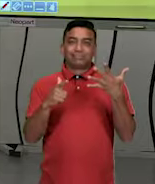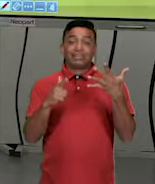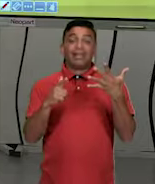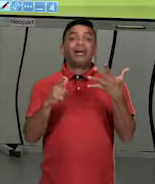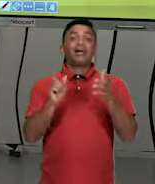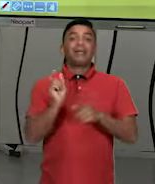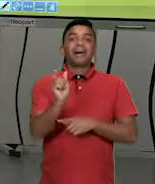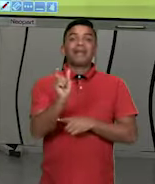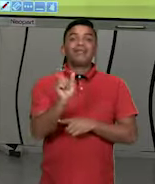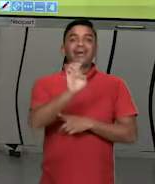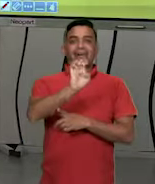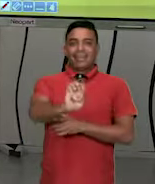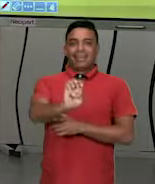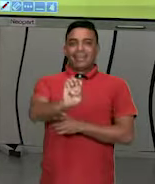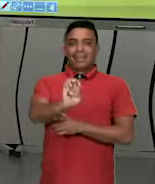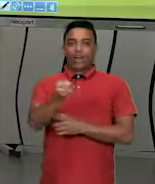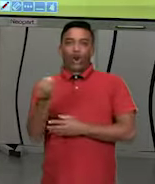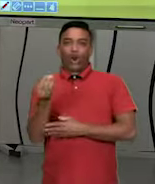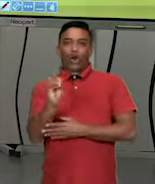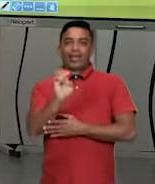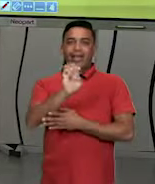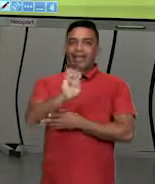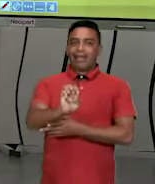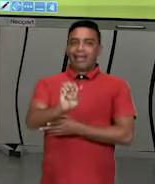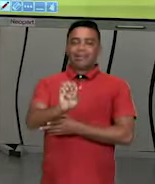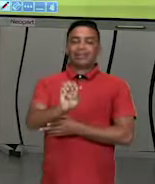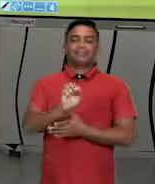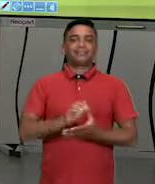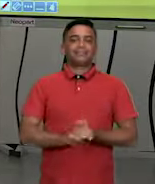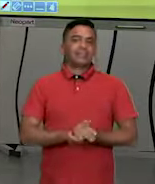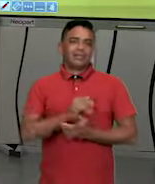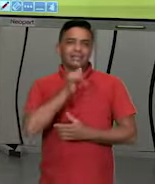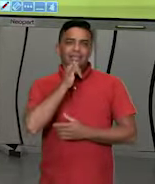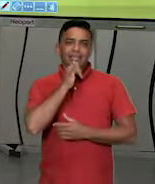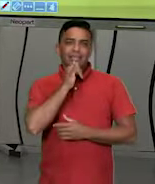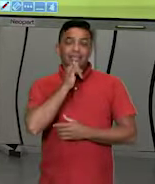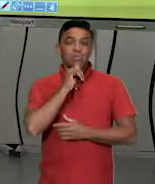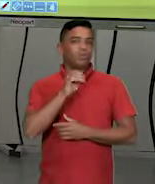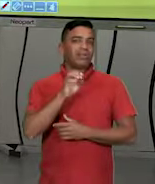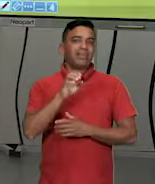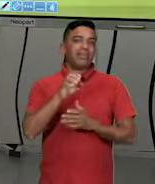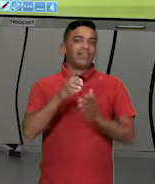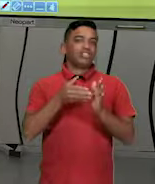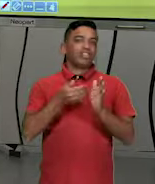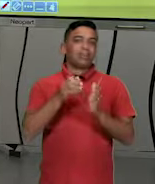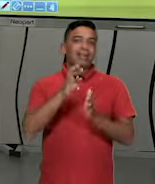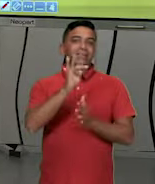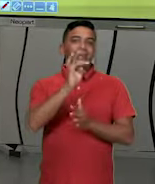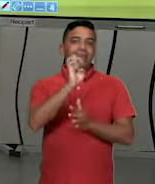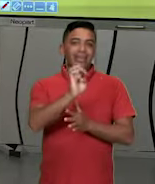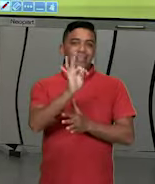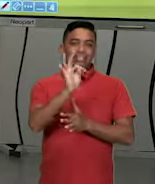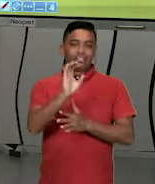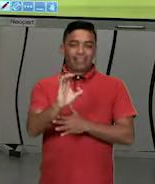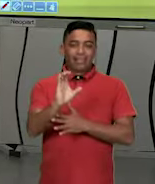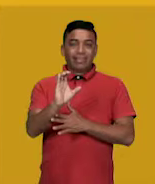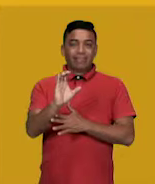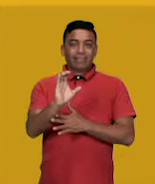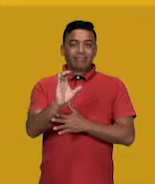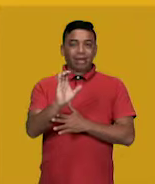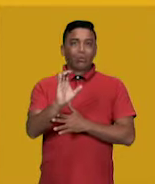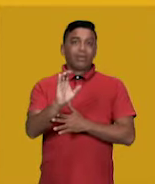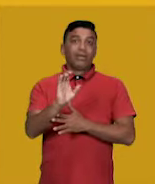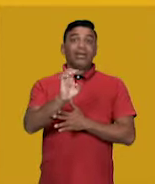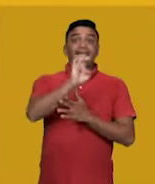palavrinha e. Então, eu poderia colocar aqui, olha, se eu não tivesse etc. Saneamento básico